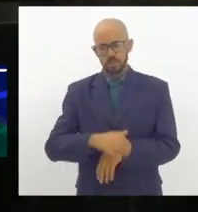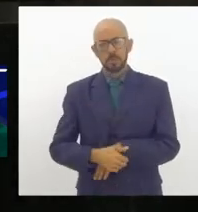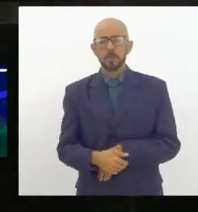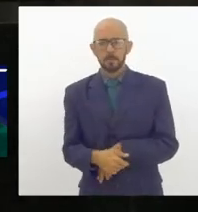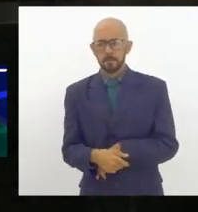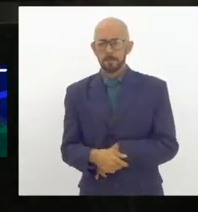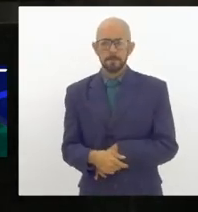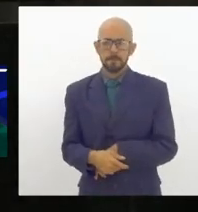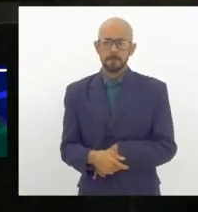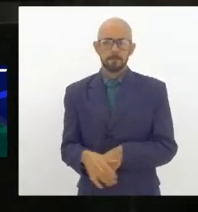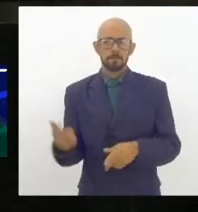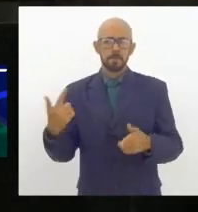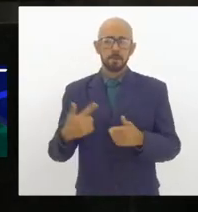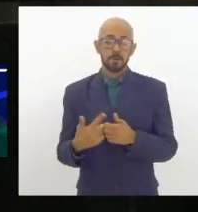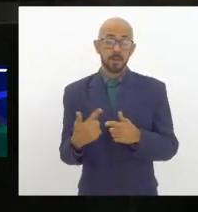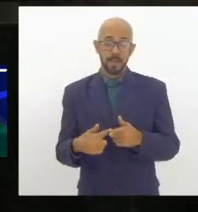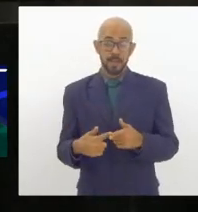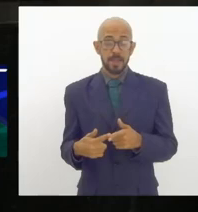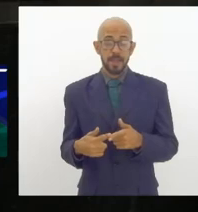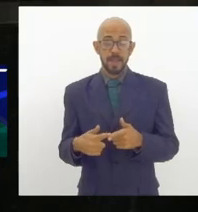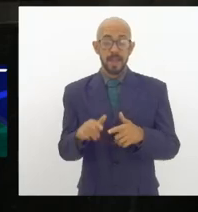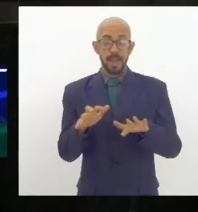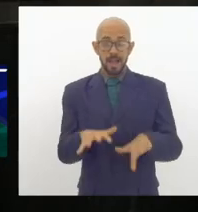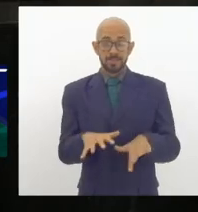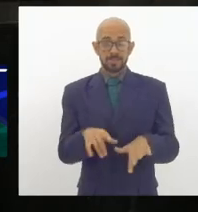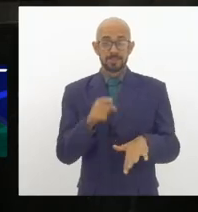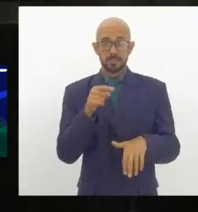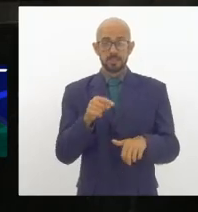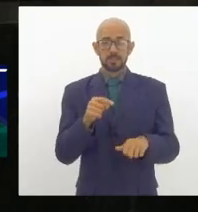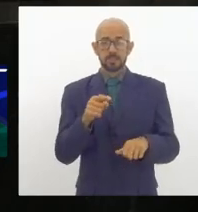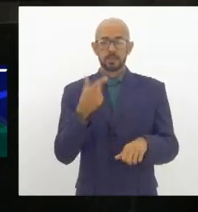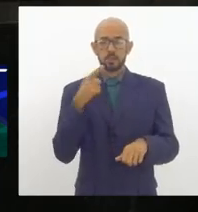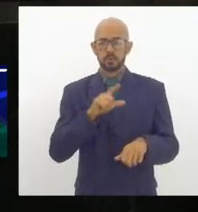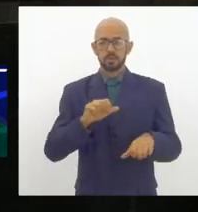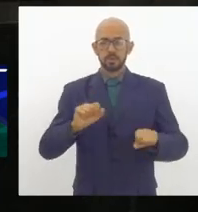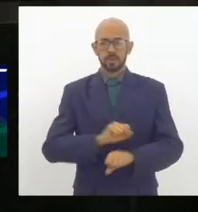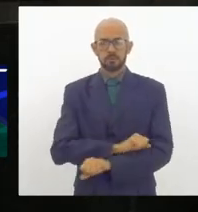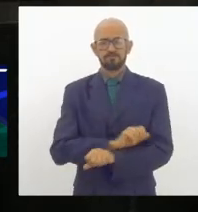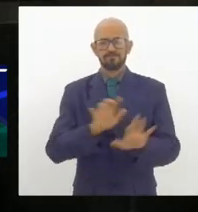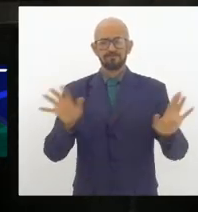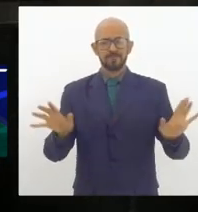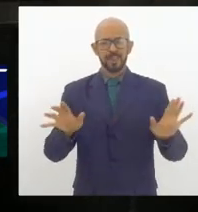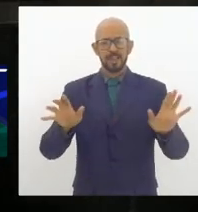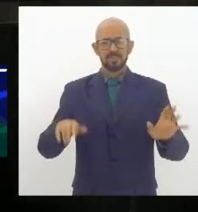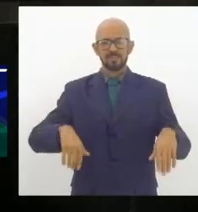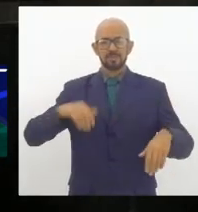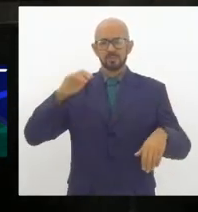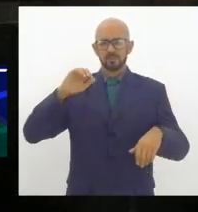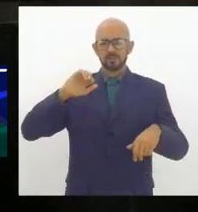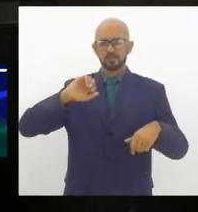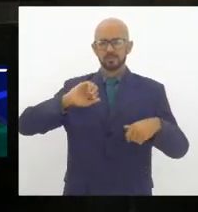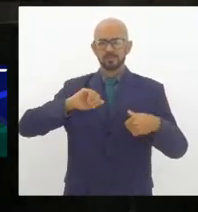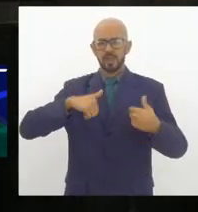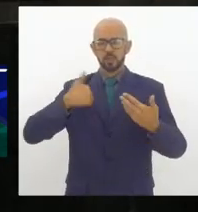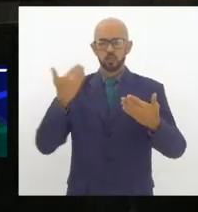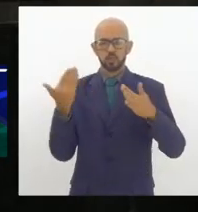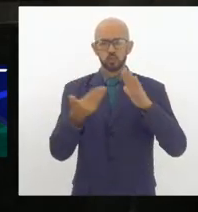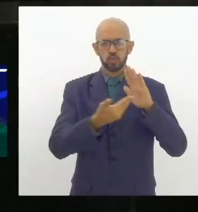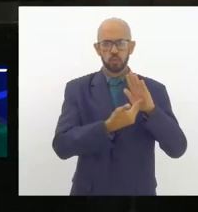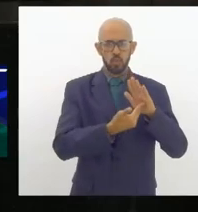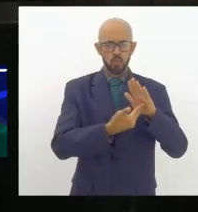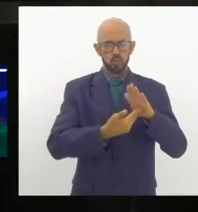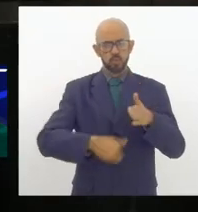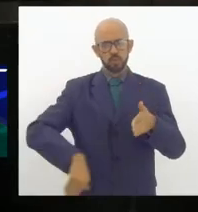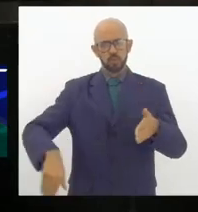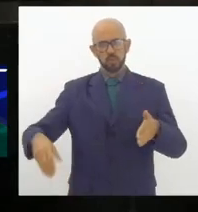é porque só assim será transportada transparência a todas